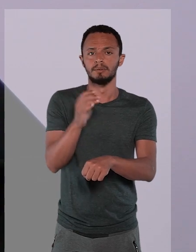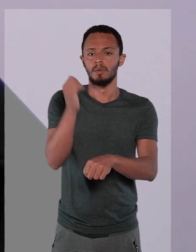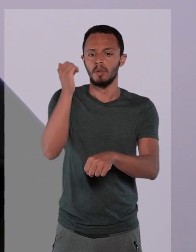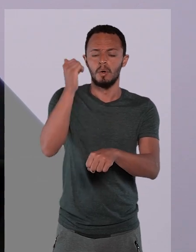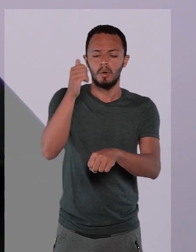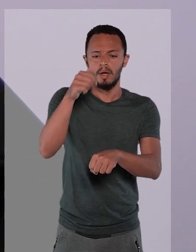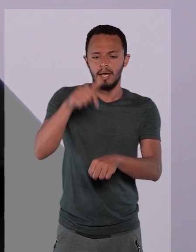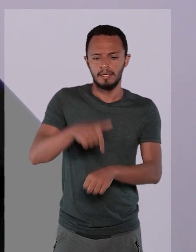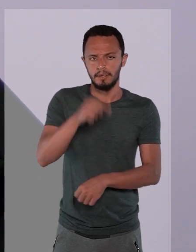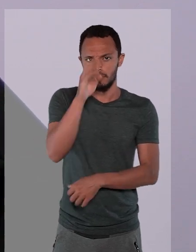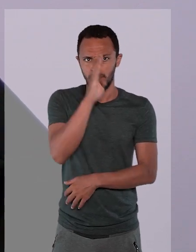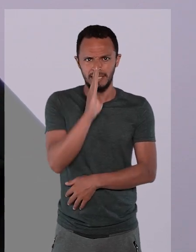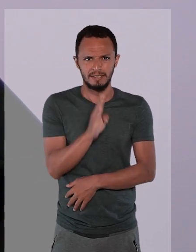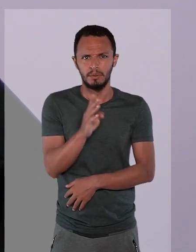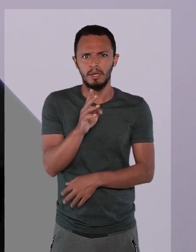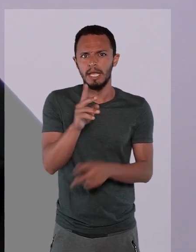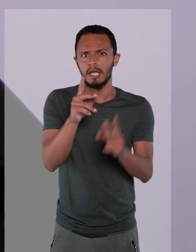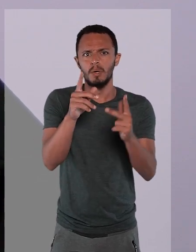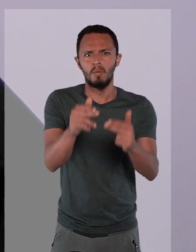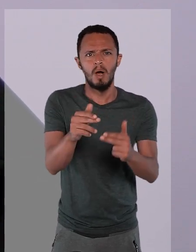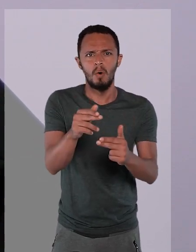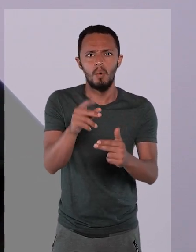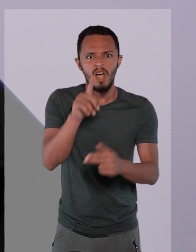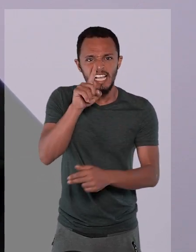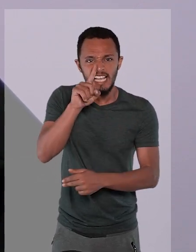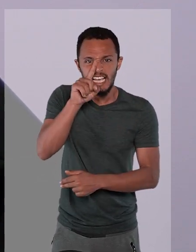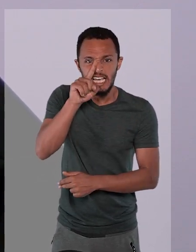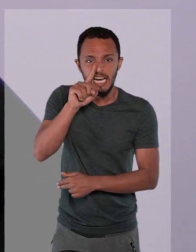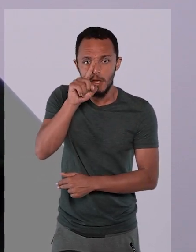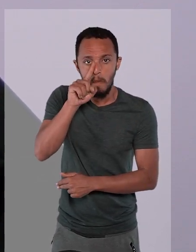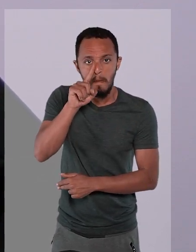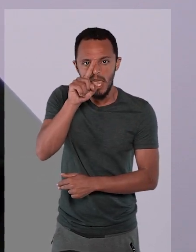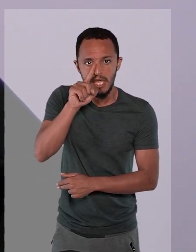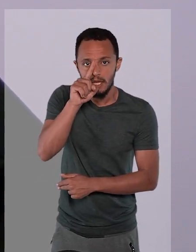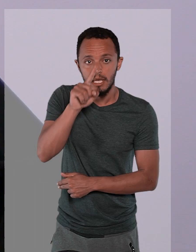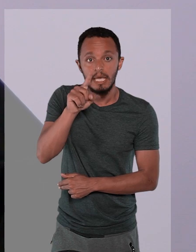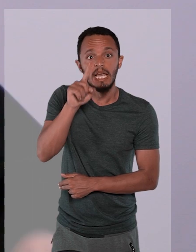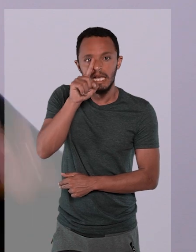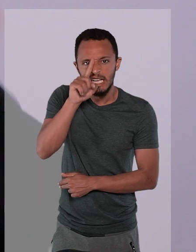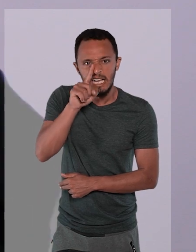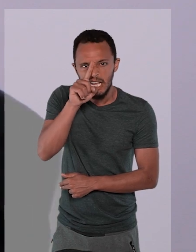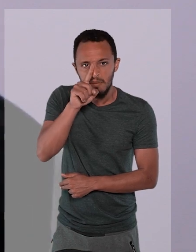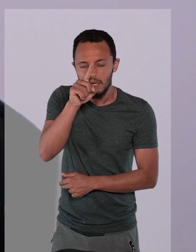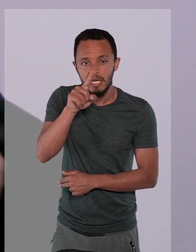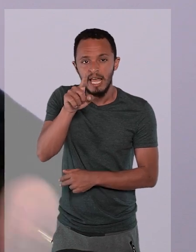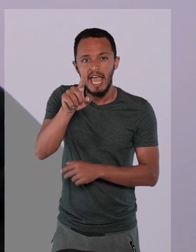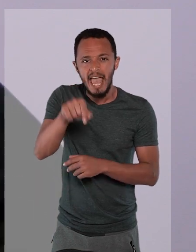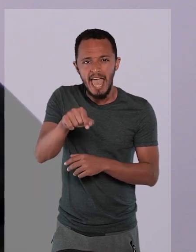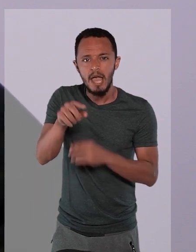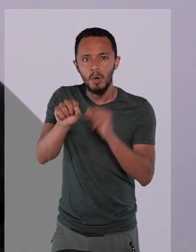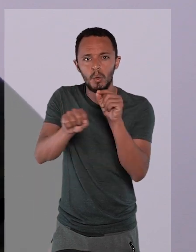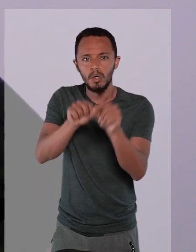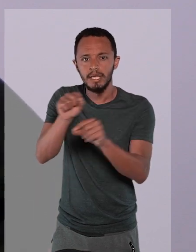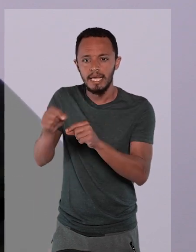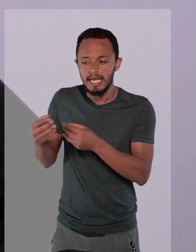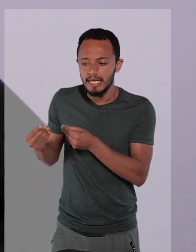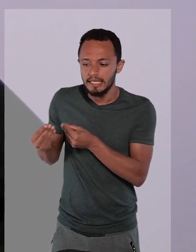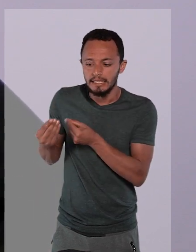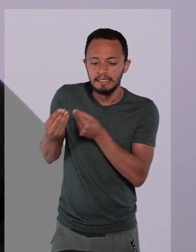diria. Sem medo de usar essa palavra, criminosa, porque é uma maneira de entregar para as famílias